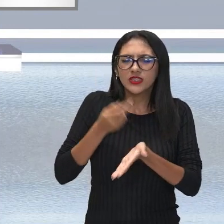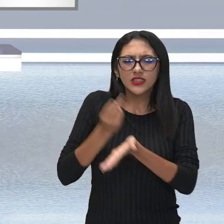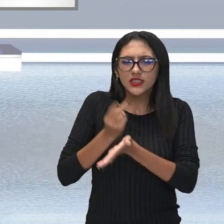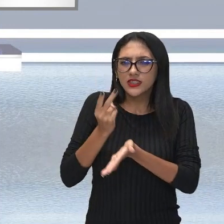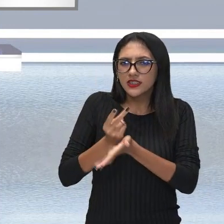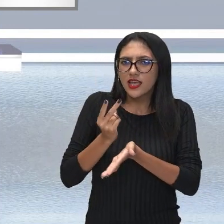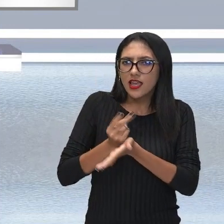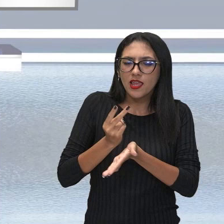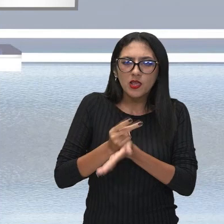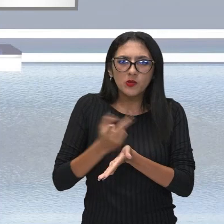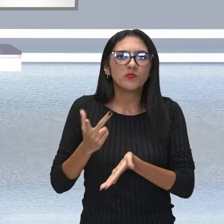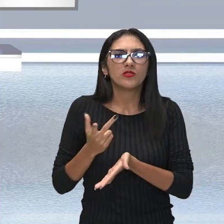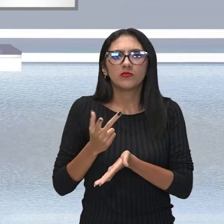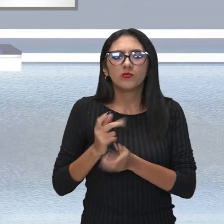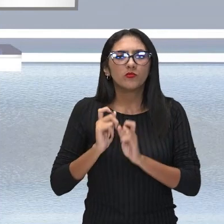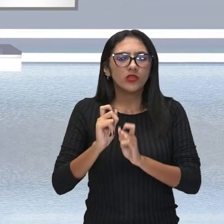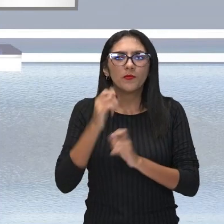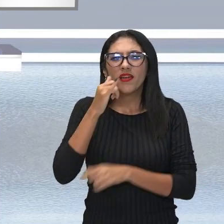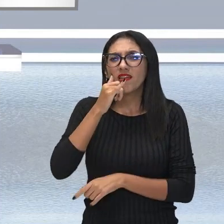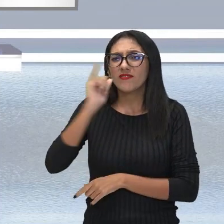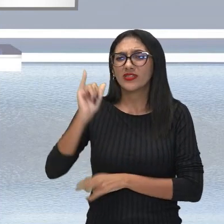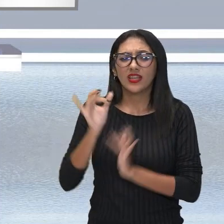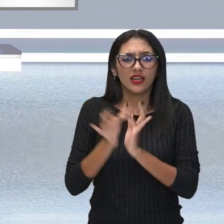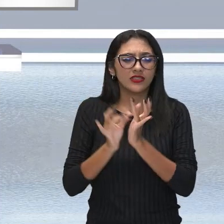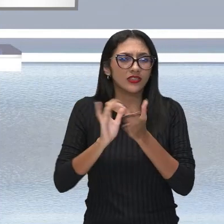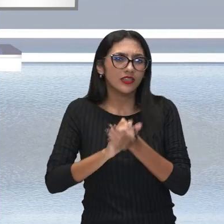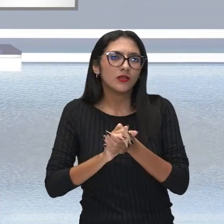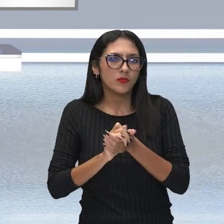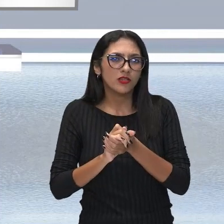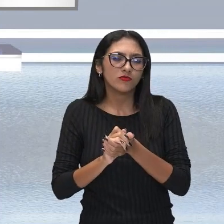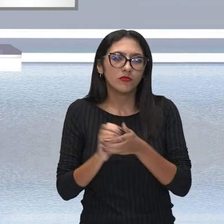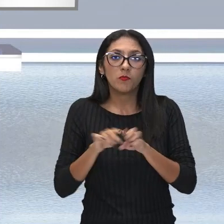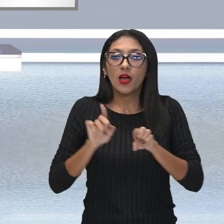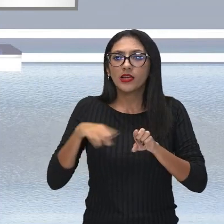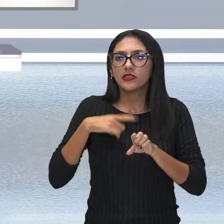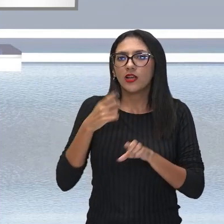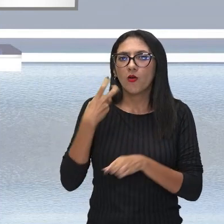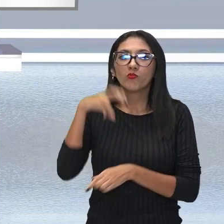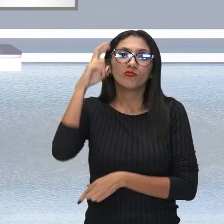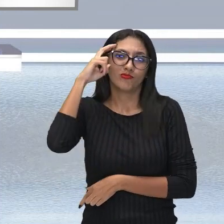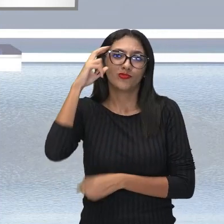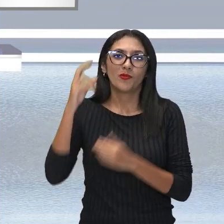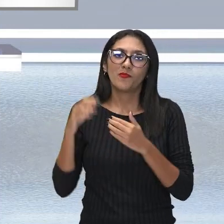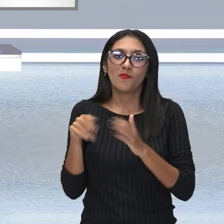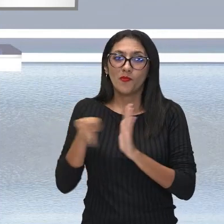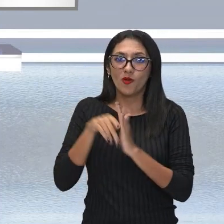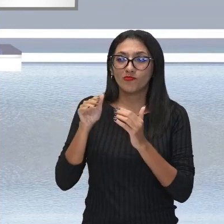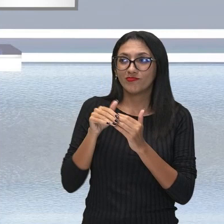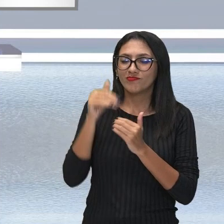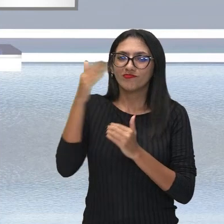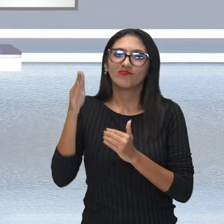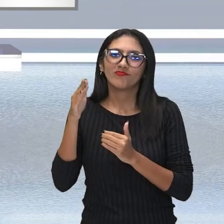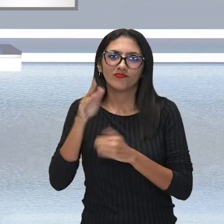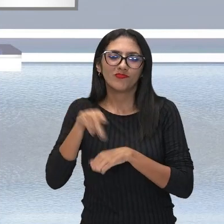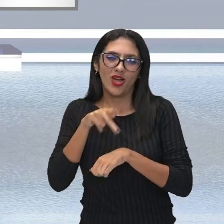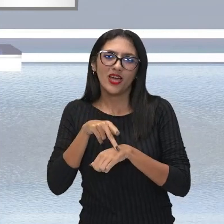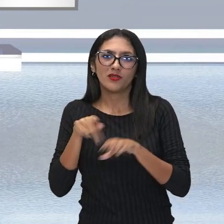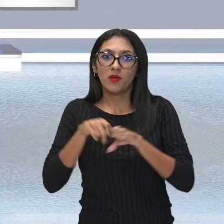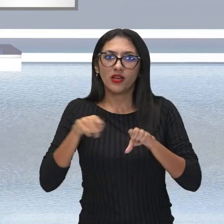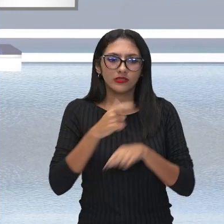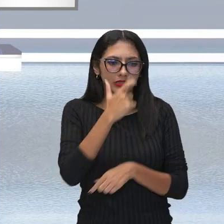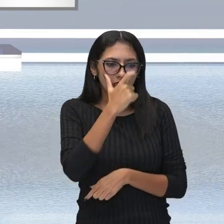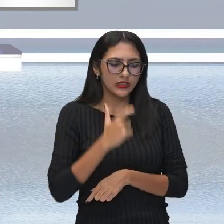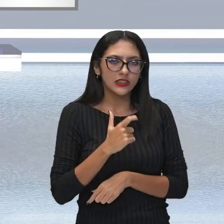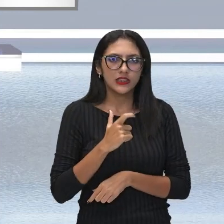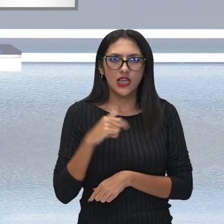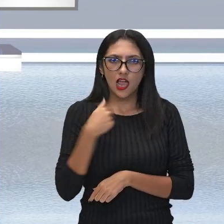forçados. Porque isso é cultural. Para a gente, né, é chocante, porque não faz